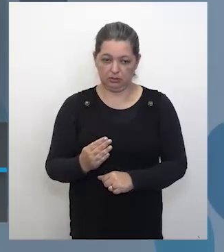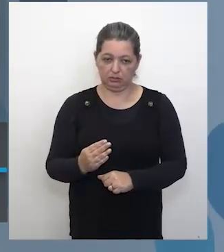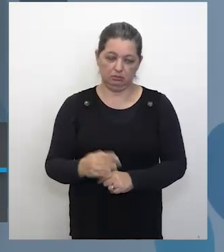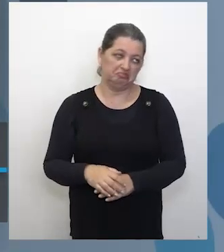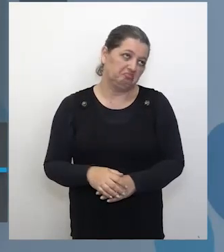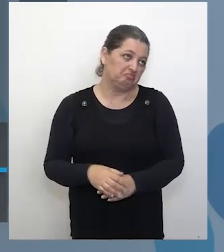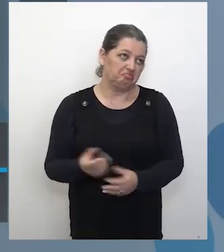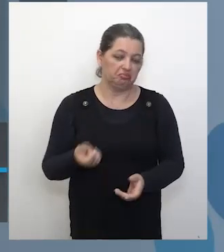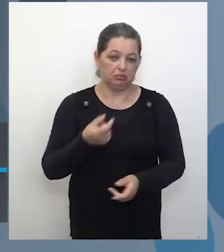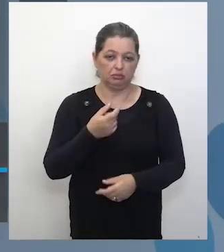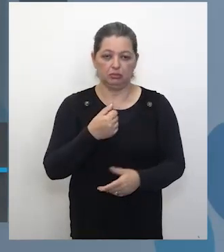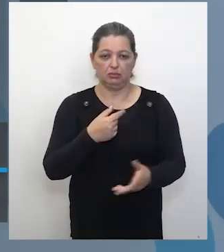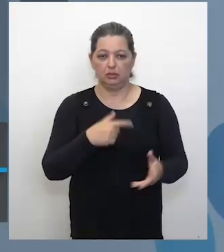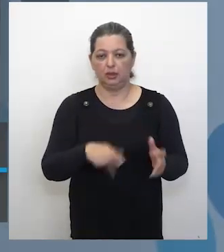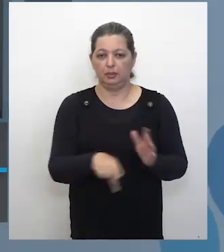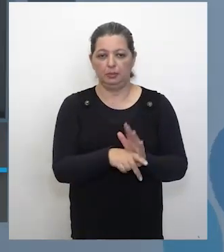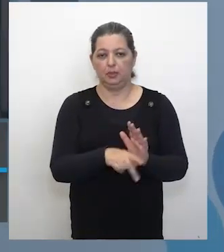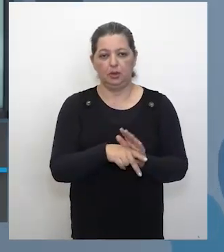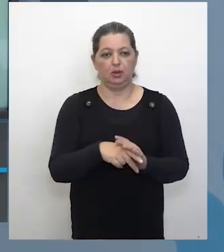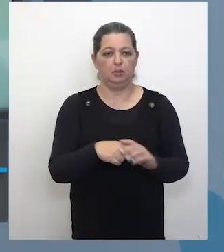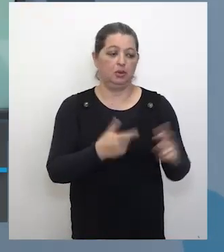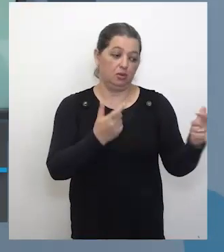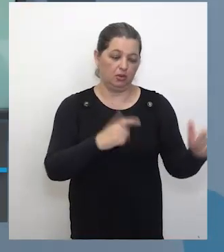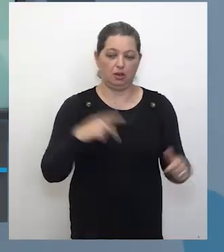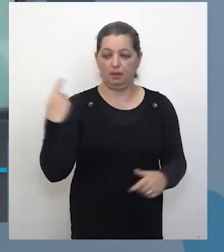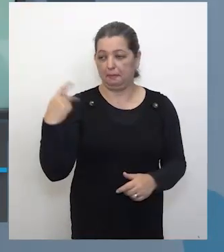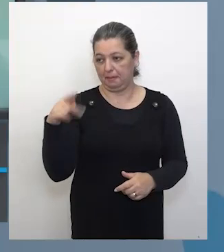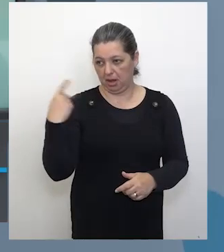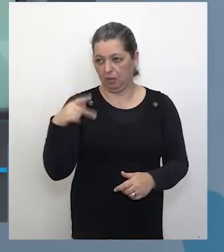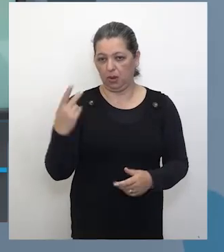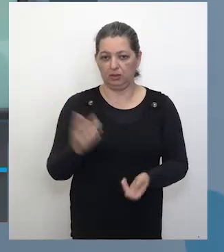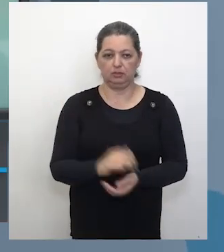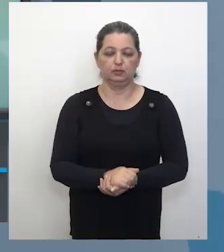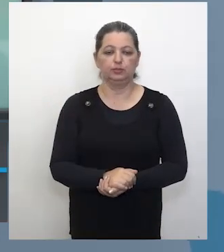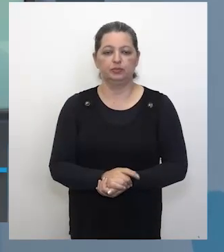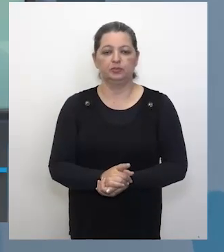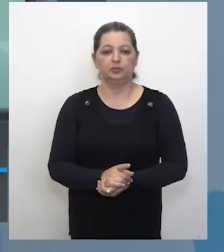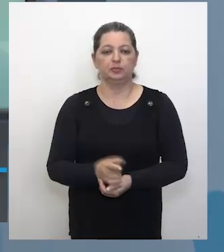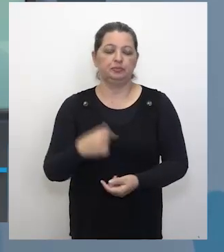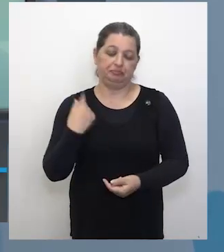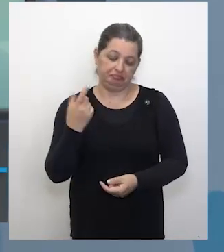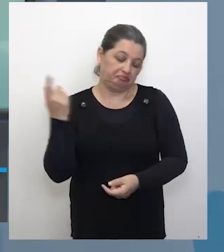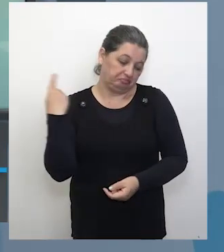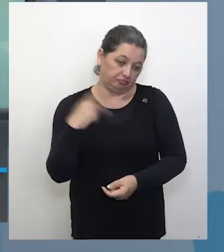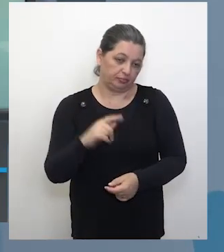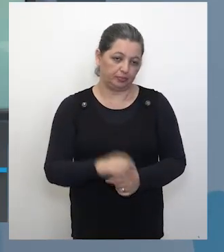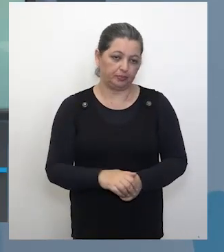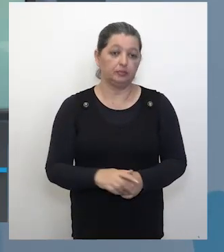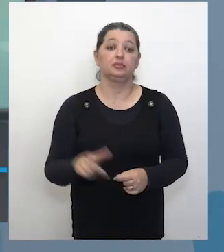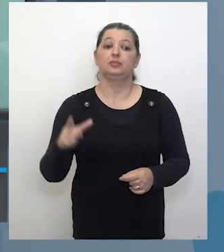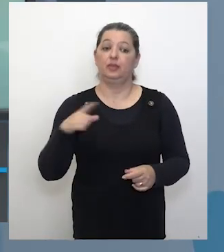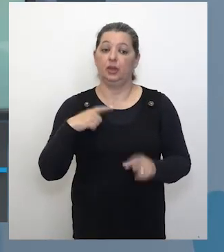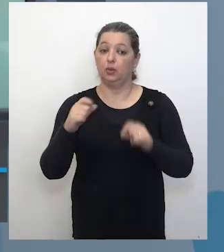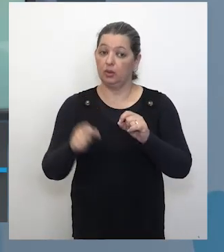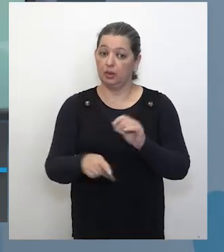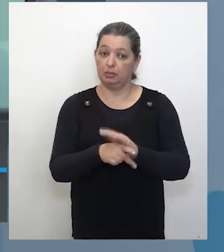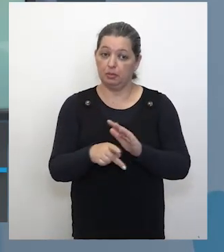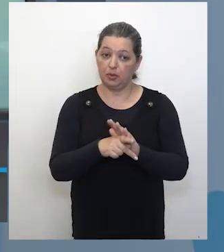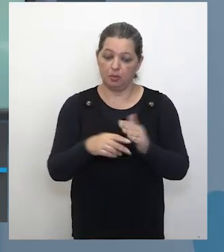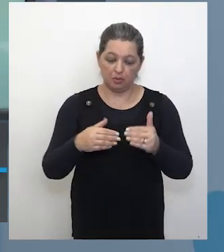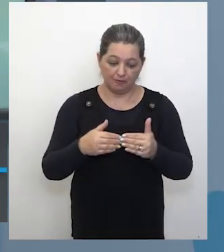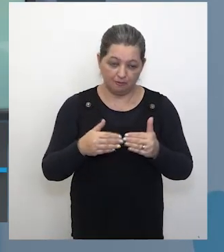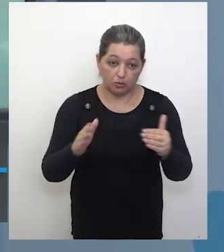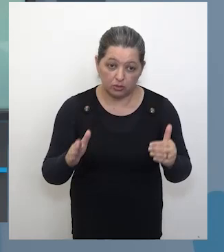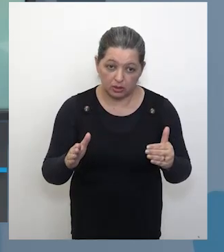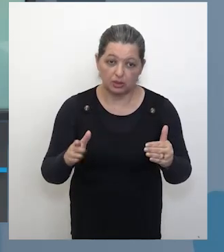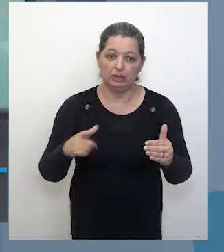lá, Paraguai, que a gente é assim, que a gente é muambeira, a gente gosta. Aí a Jennifer está no Paraguai, tem uma fronteira. E tem legislação, a partir do